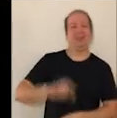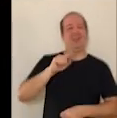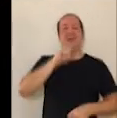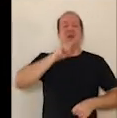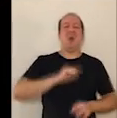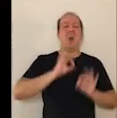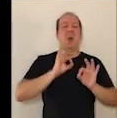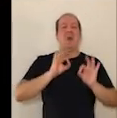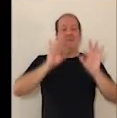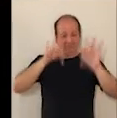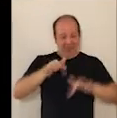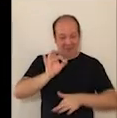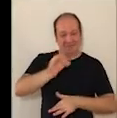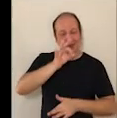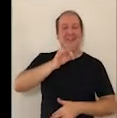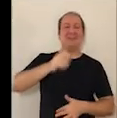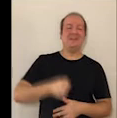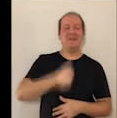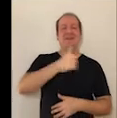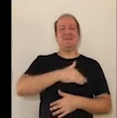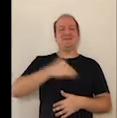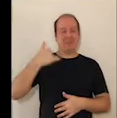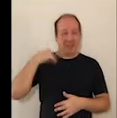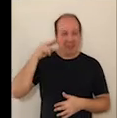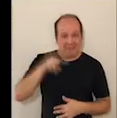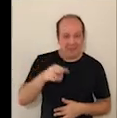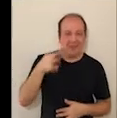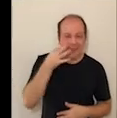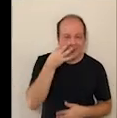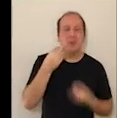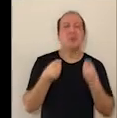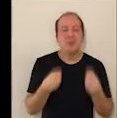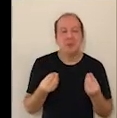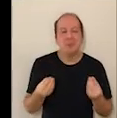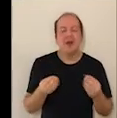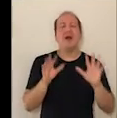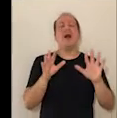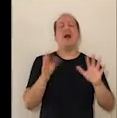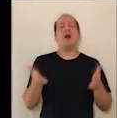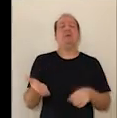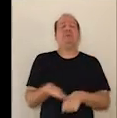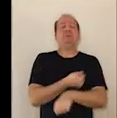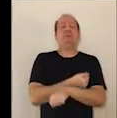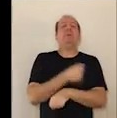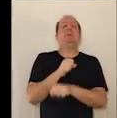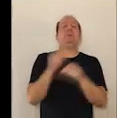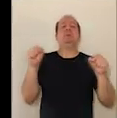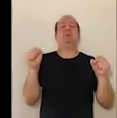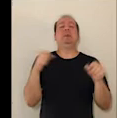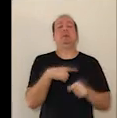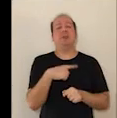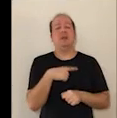O fim se aproxima. O senhor quer ver como é que ele está? Desde hoje cedo que Mestre